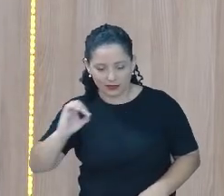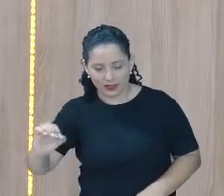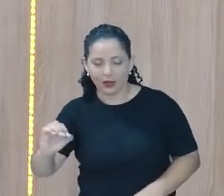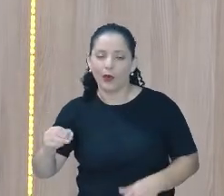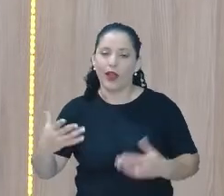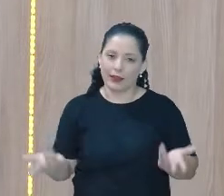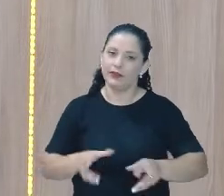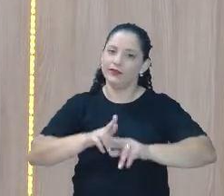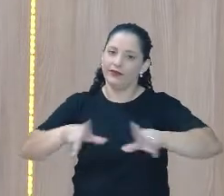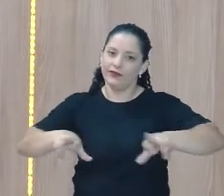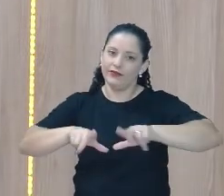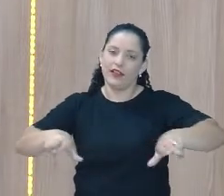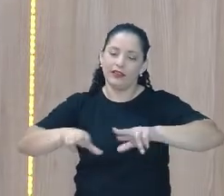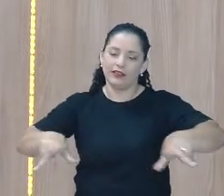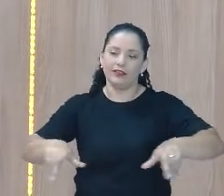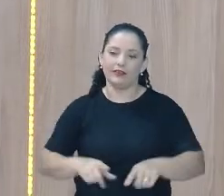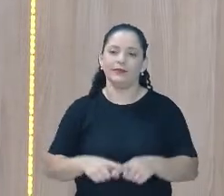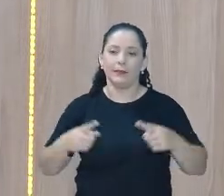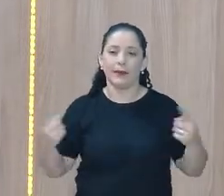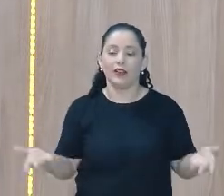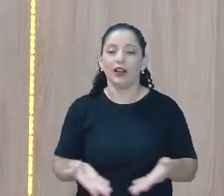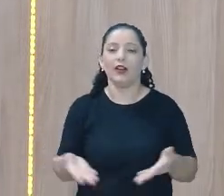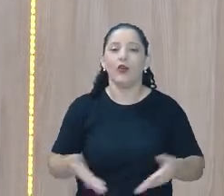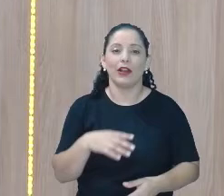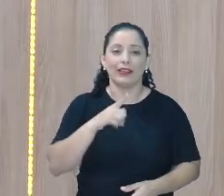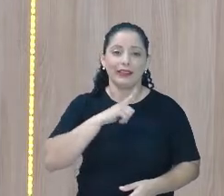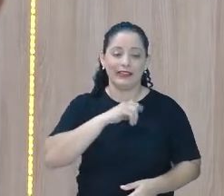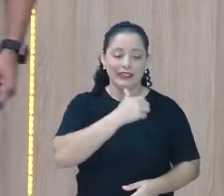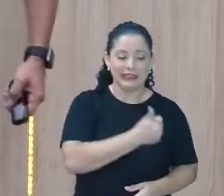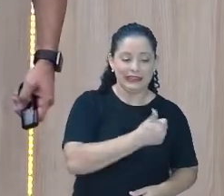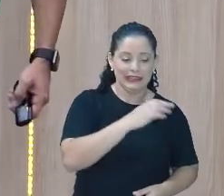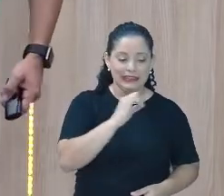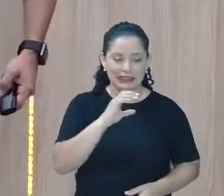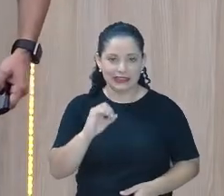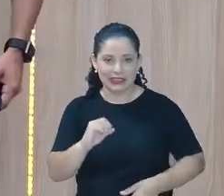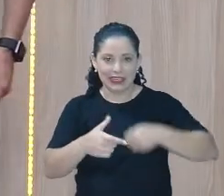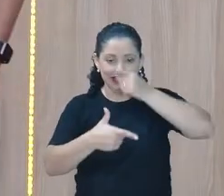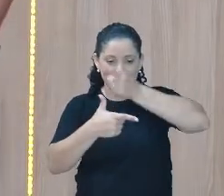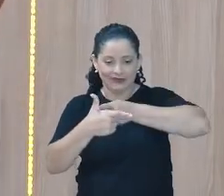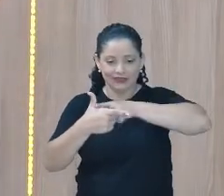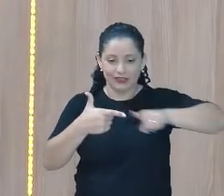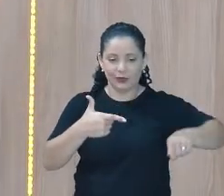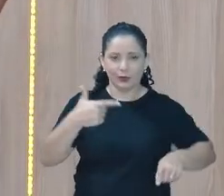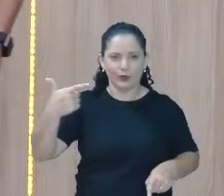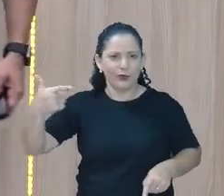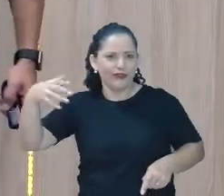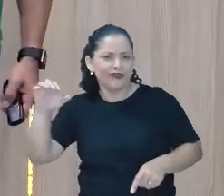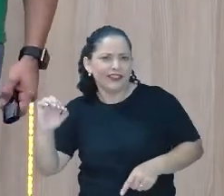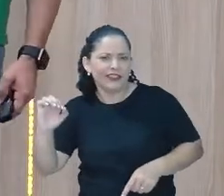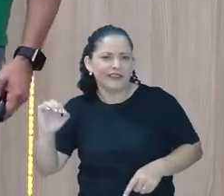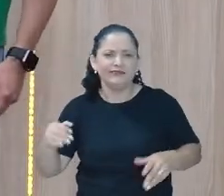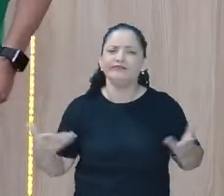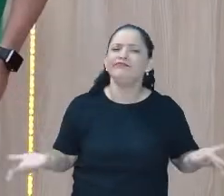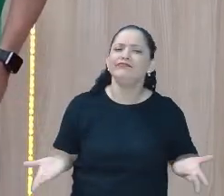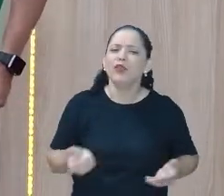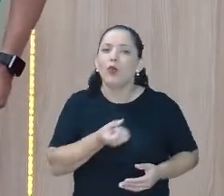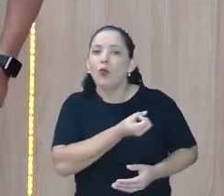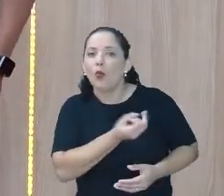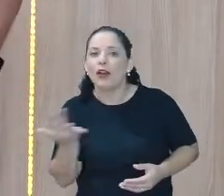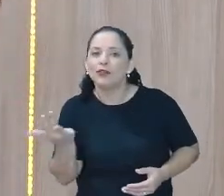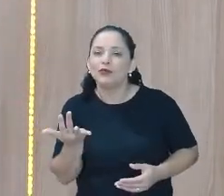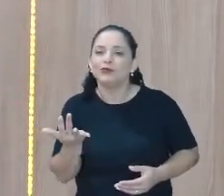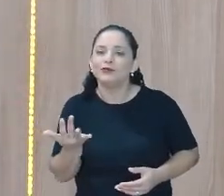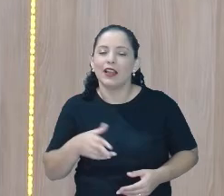do lado do 3, tá bom? Então, eu fiquei agora com 100 dividido por 20. 100 dividido por 20